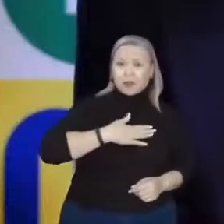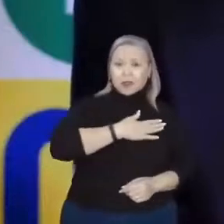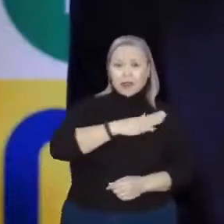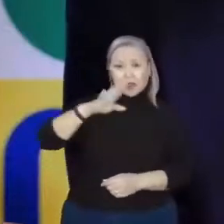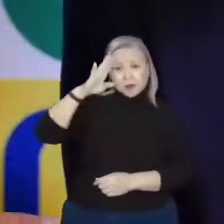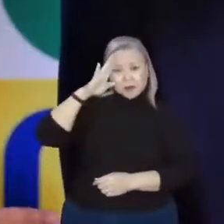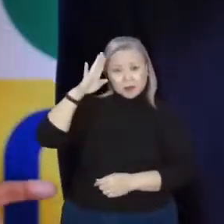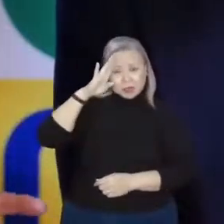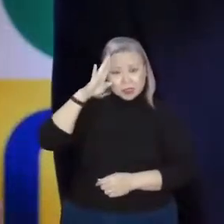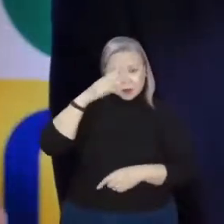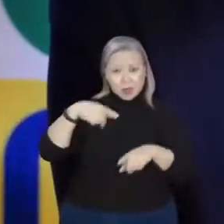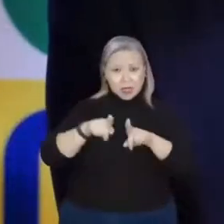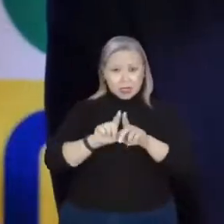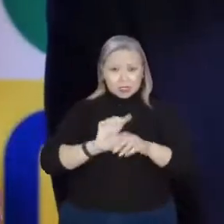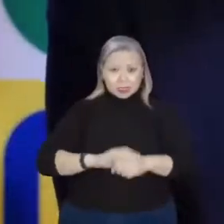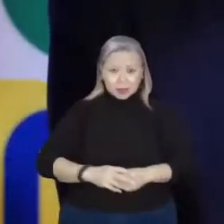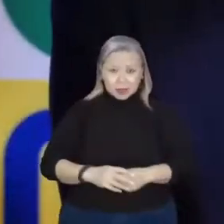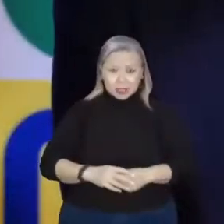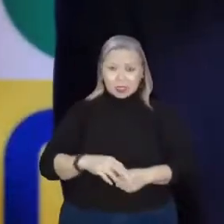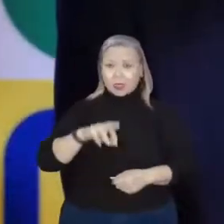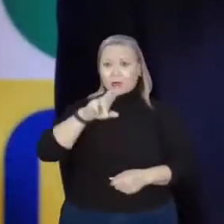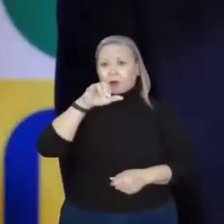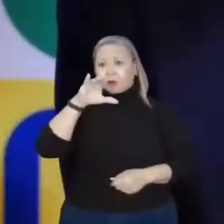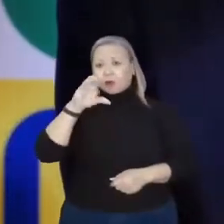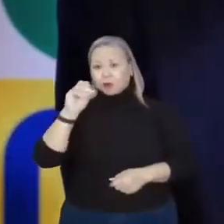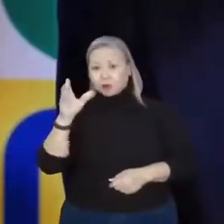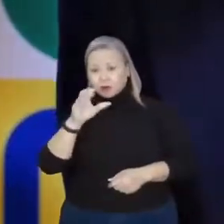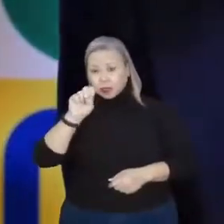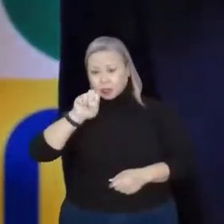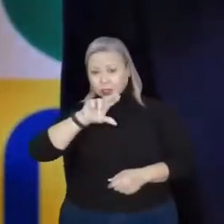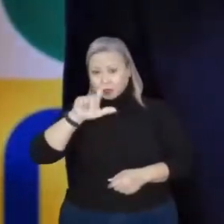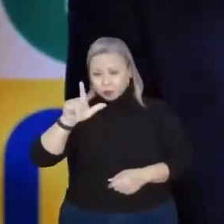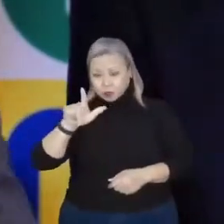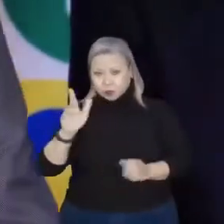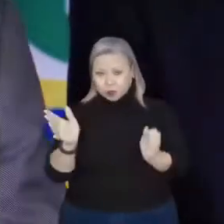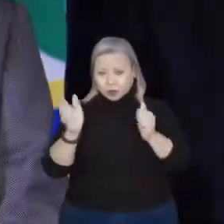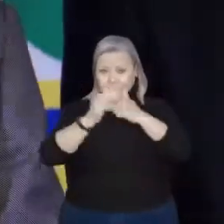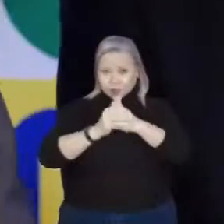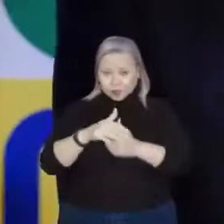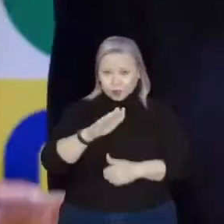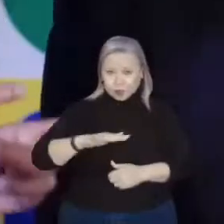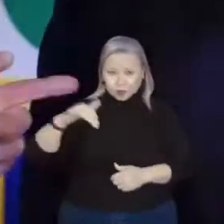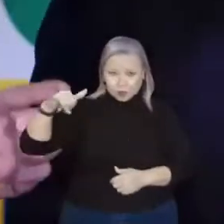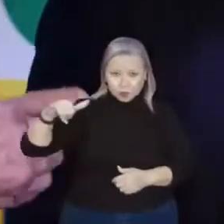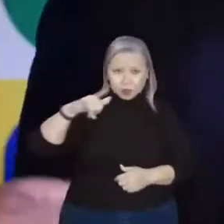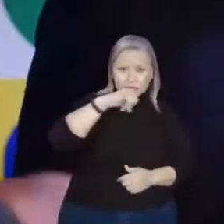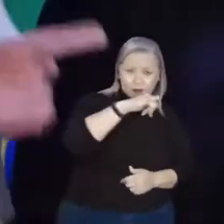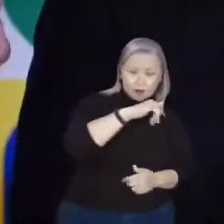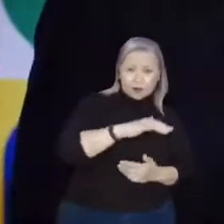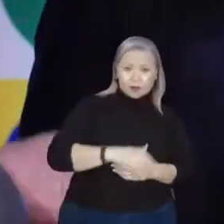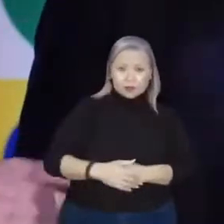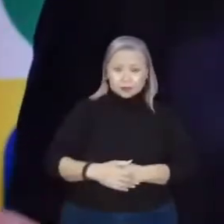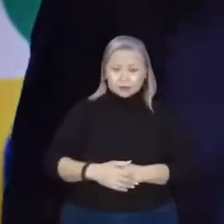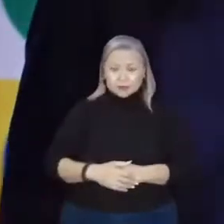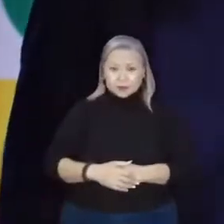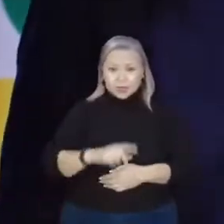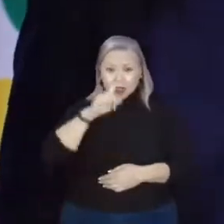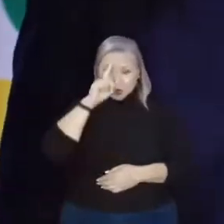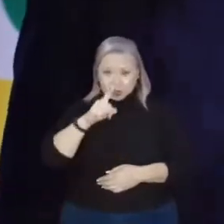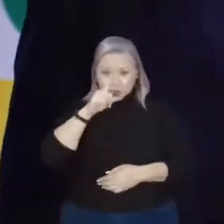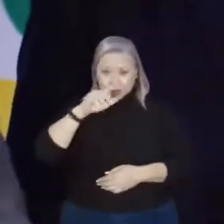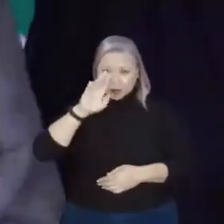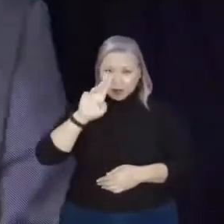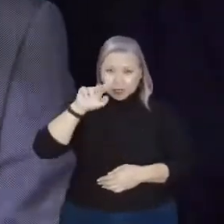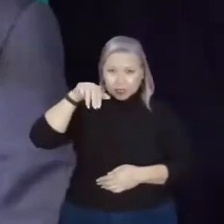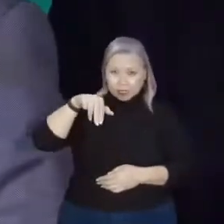fechou, todos os aviões das Forças Armadas que eram financiados pelo BNDES, nós passamos para a